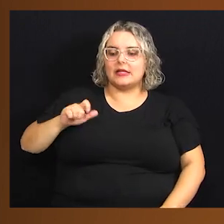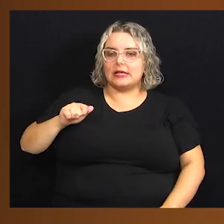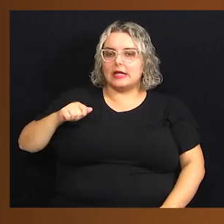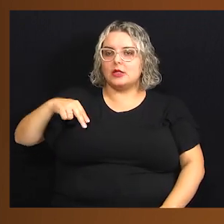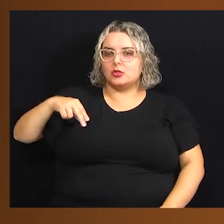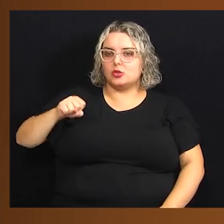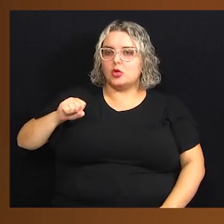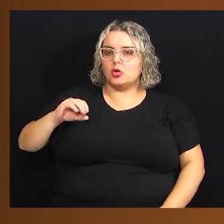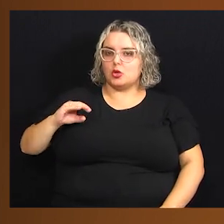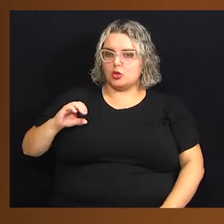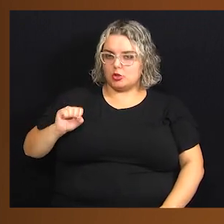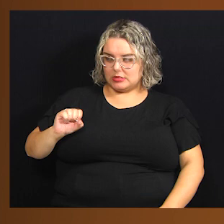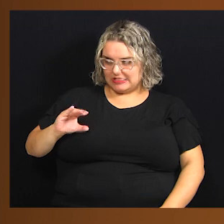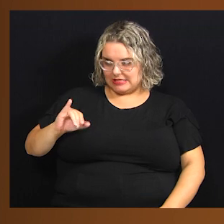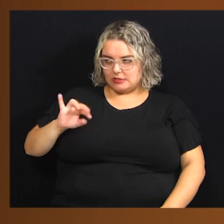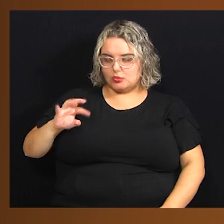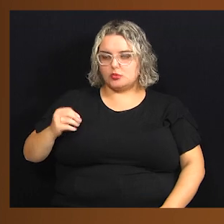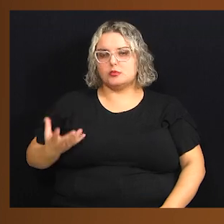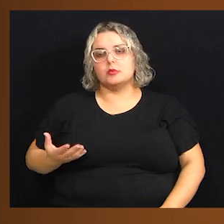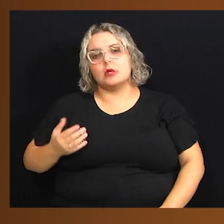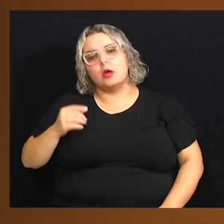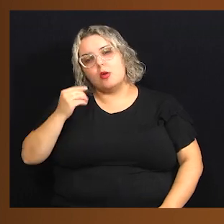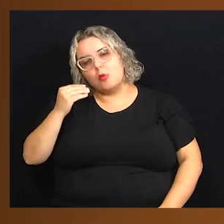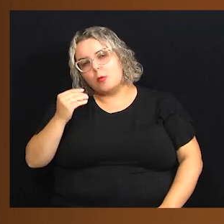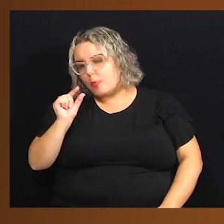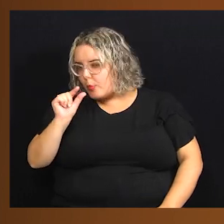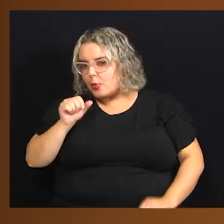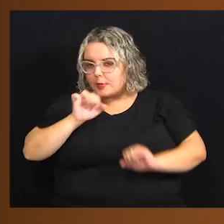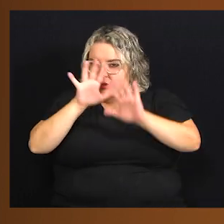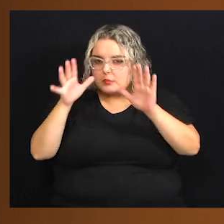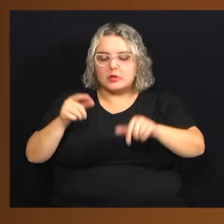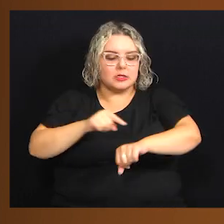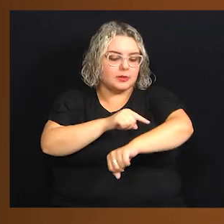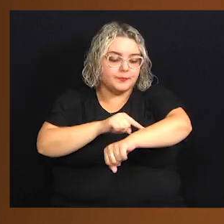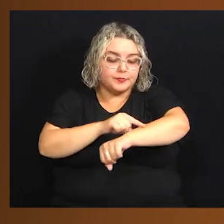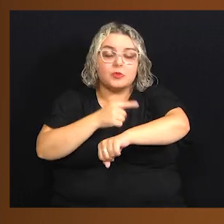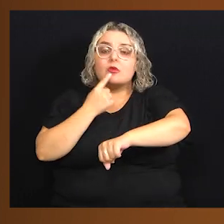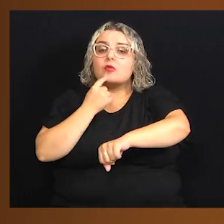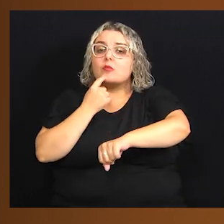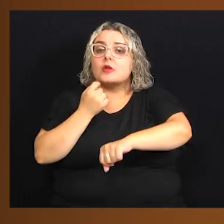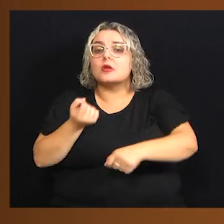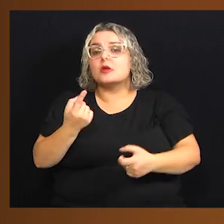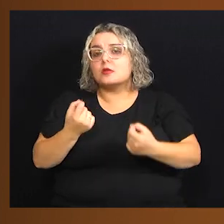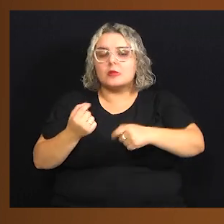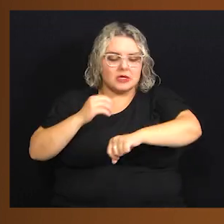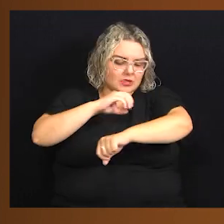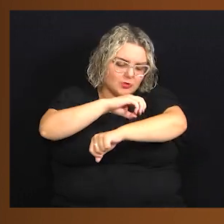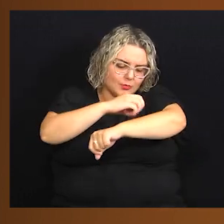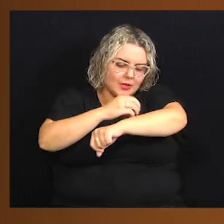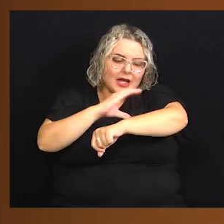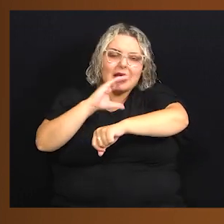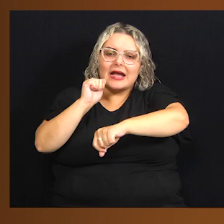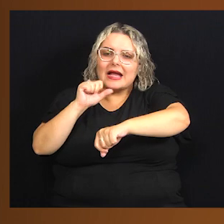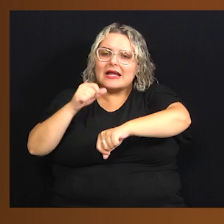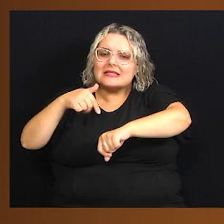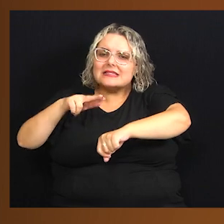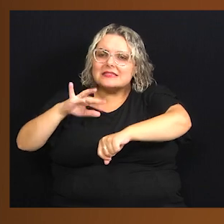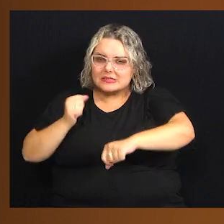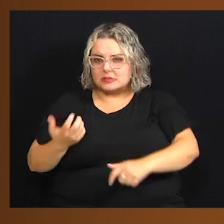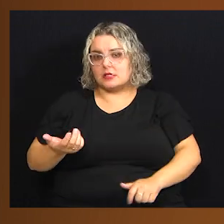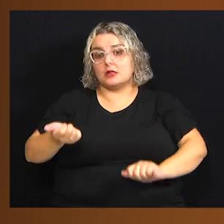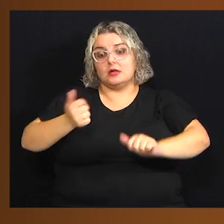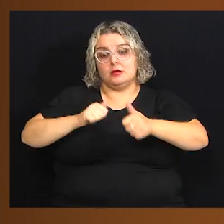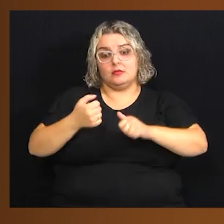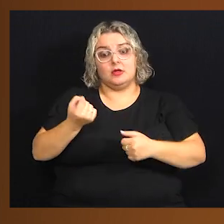são claros, mas outros tipos de manchas, manchas avermelhadas, às vezes manchas que têm alguma casquinha. O